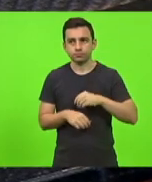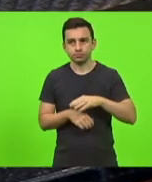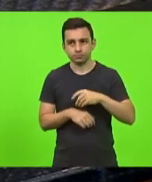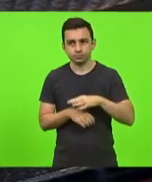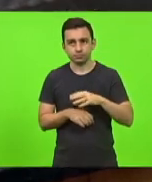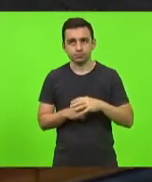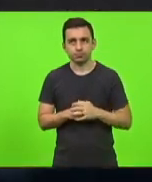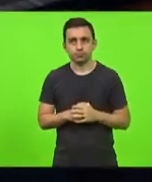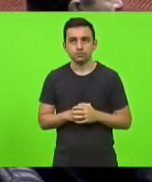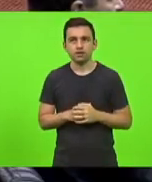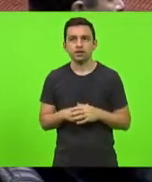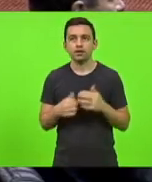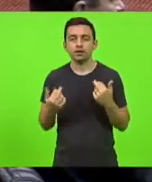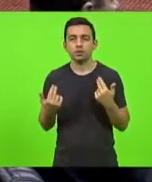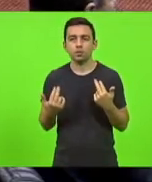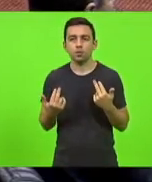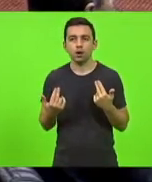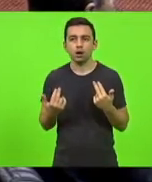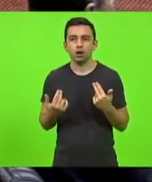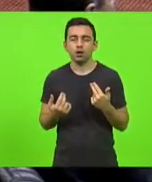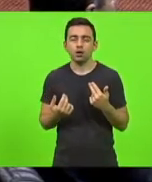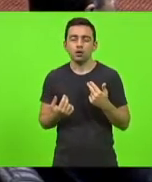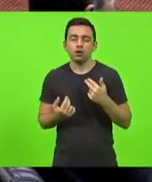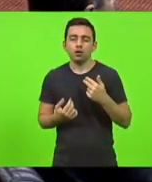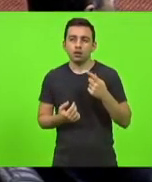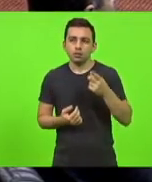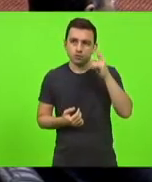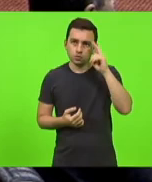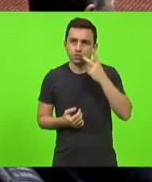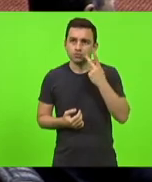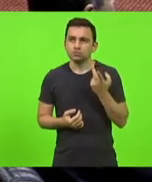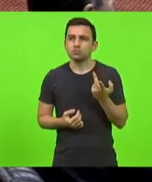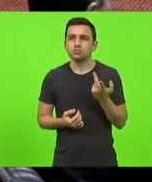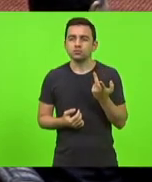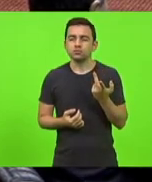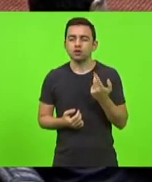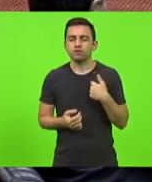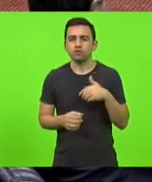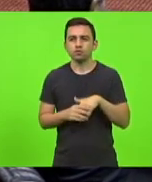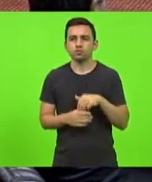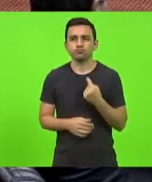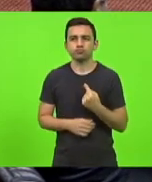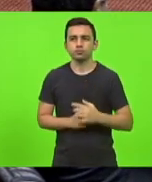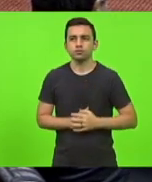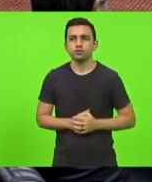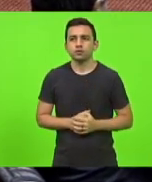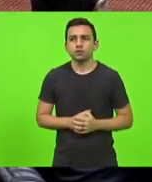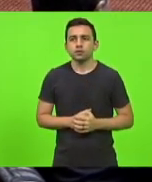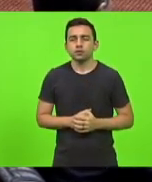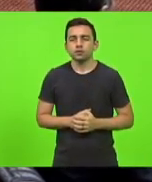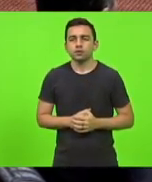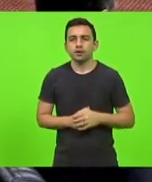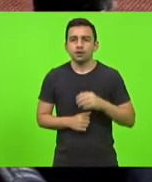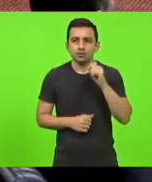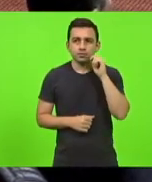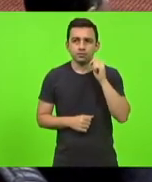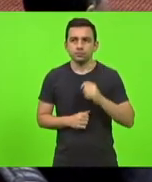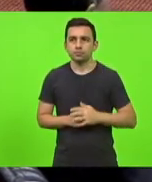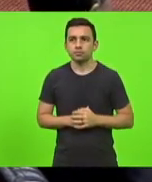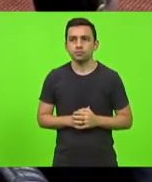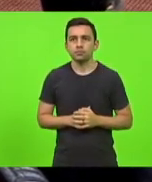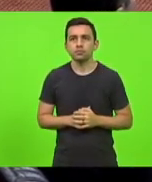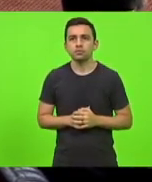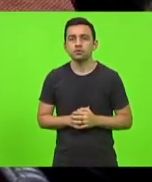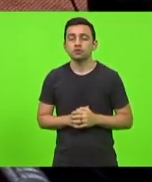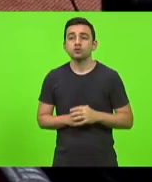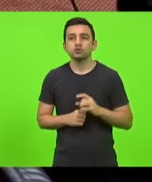do deputado Milton Alves, orientação, por óbvio, voto 1. Deputada Ana Campagnolo. Senhor presidente, apenas